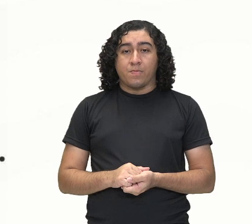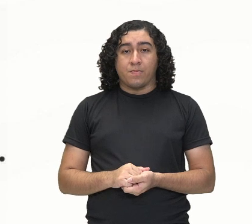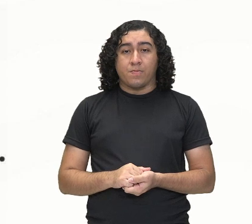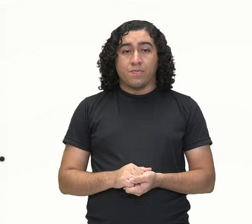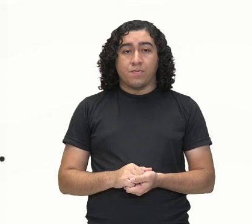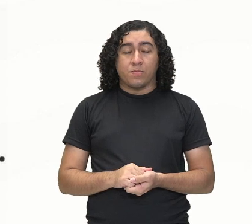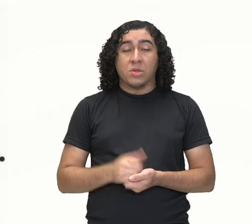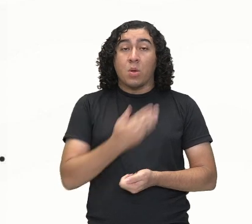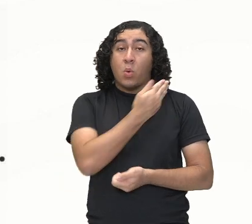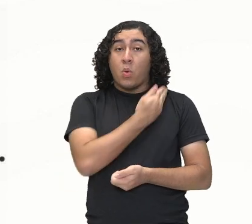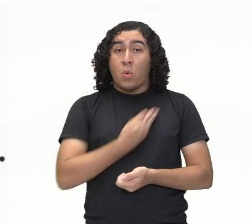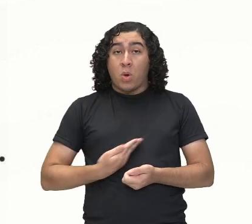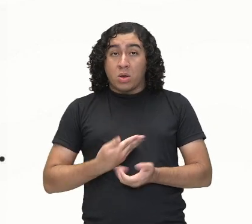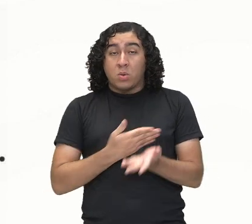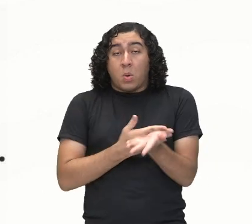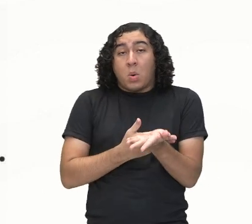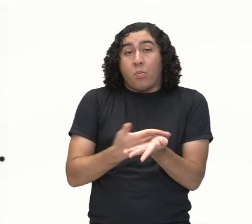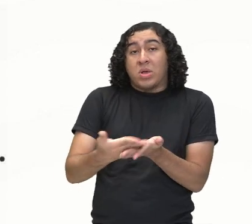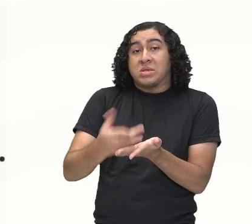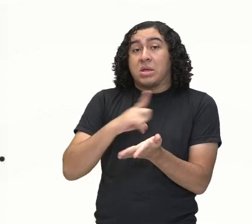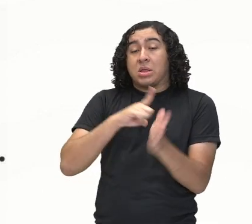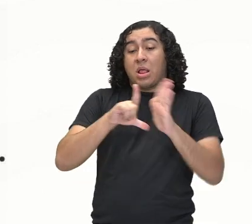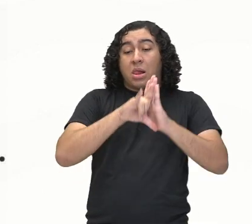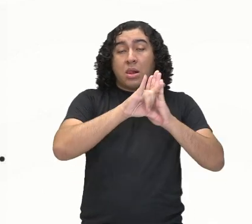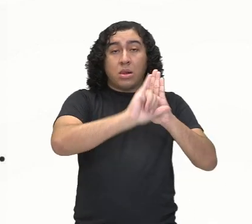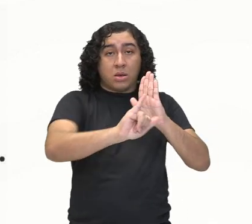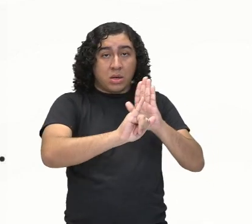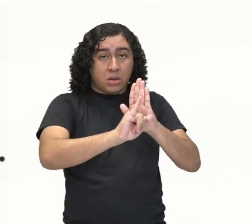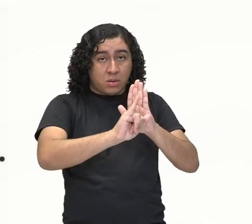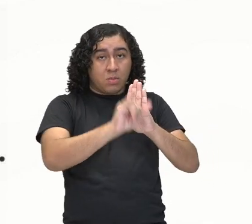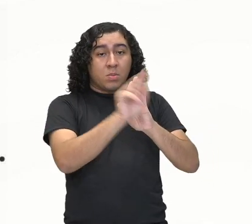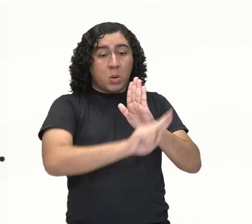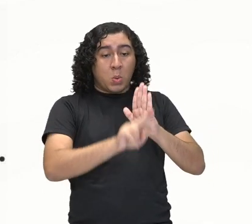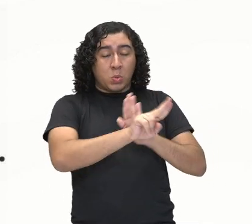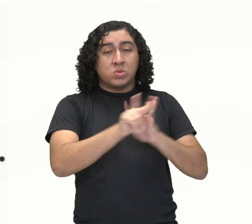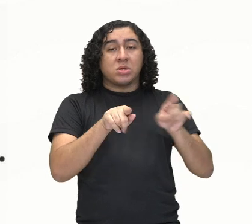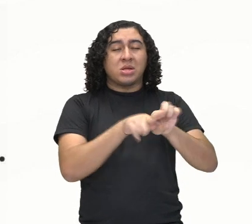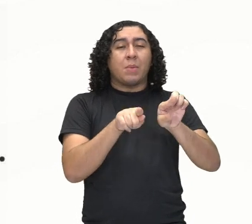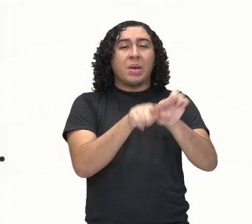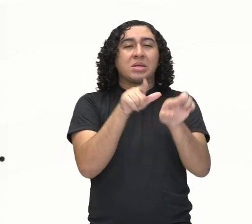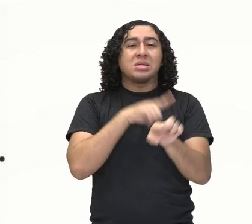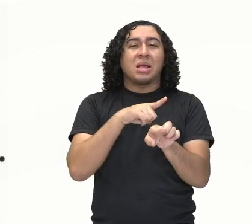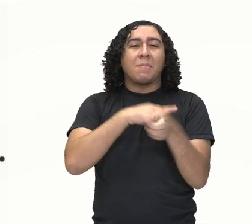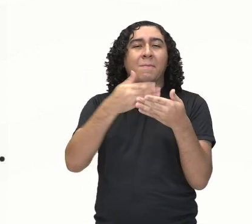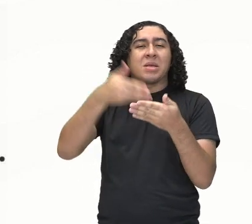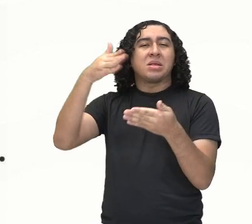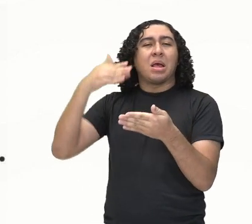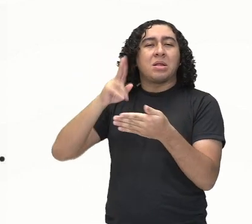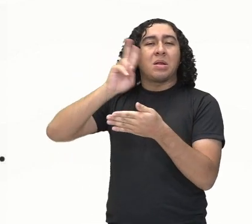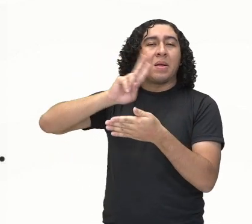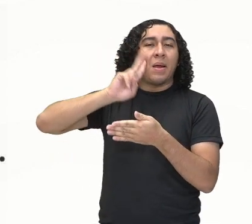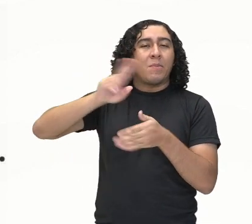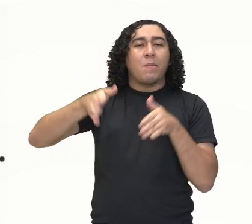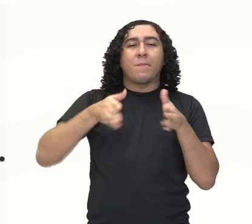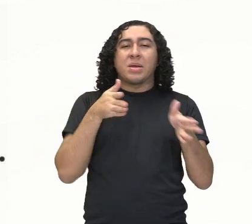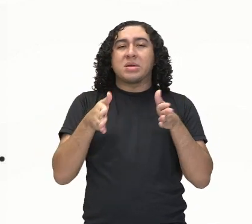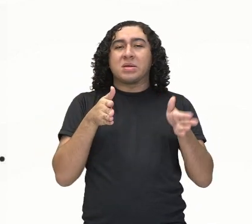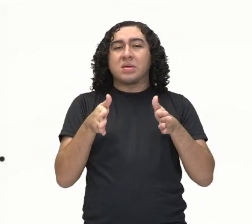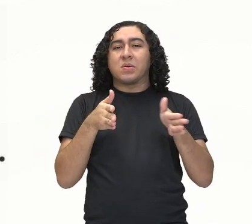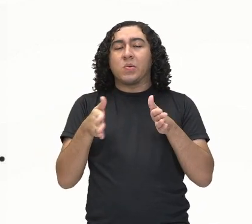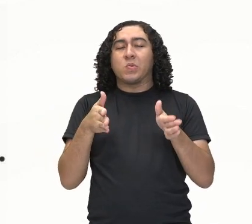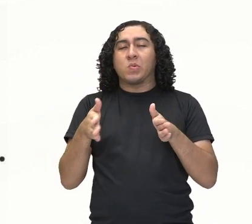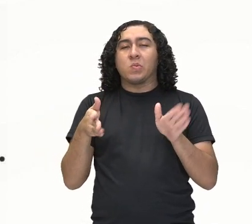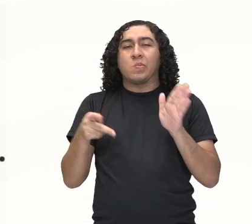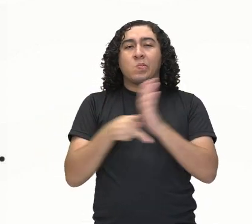aqui medidas legais, né, então a gente observou ali até um certo período, nós temos